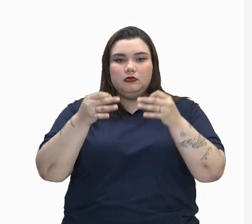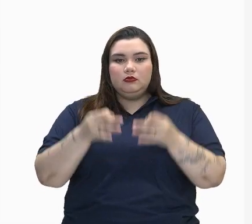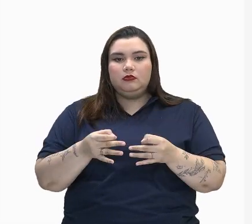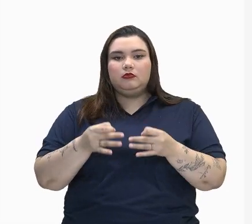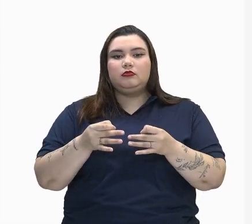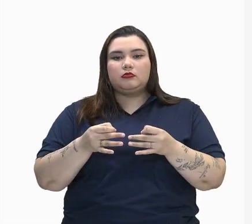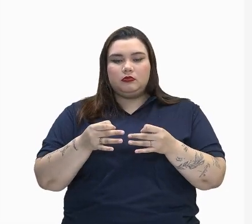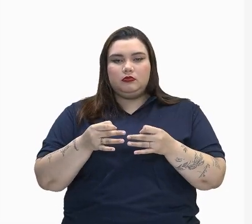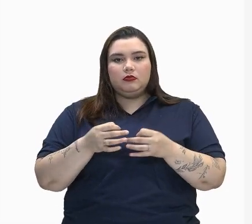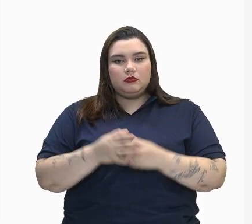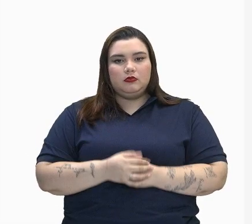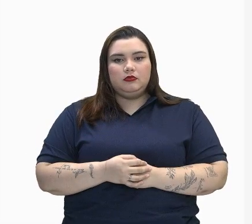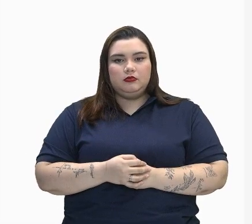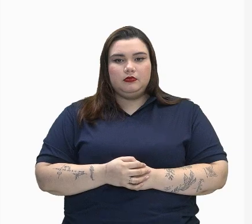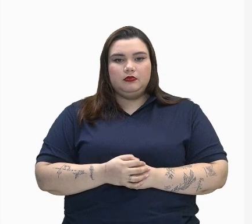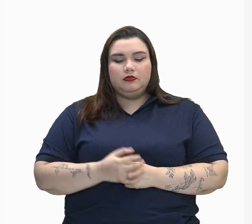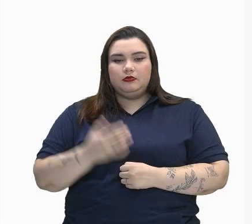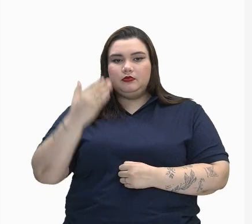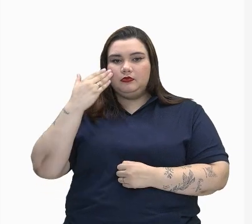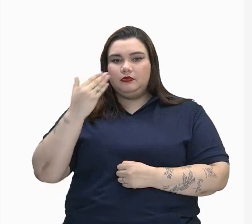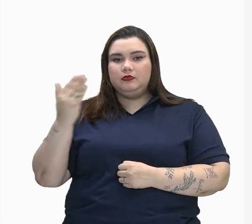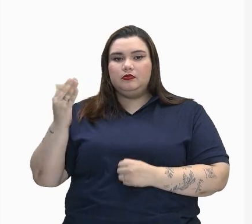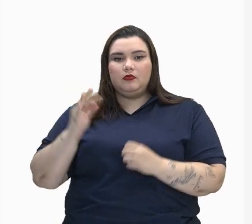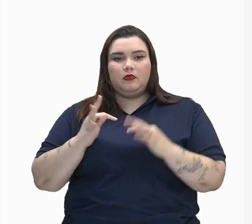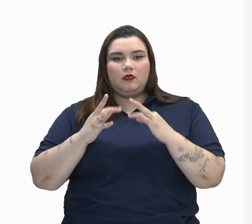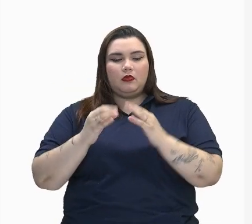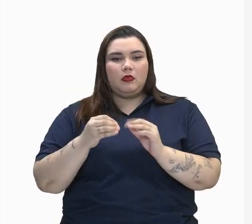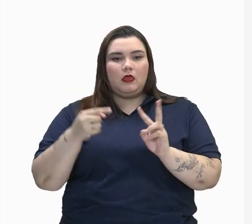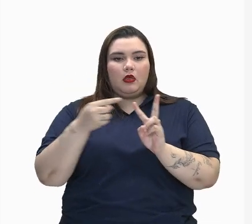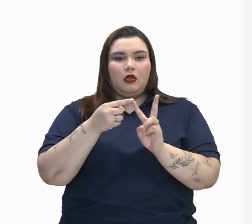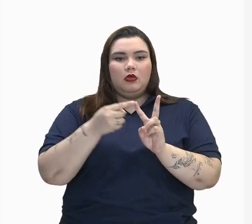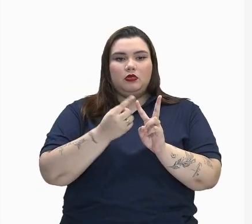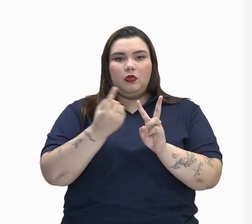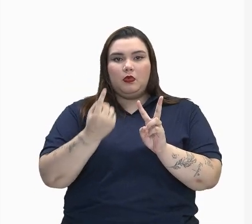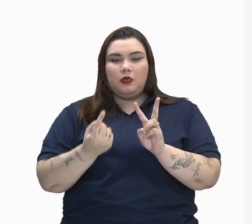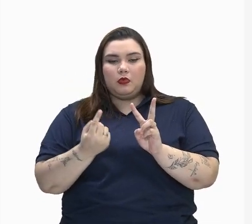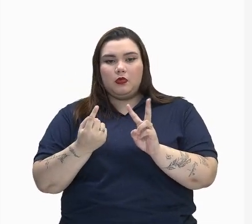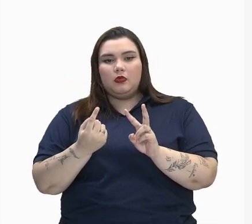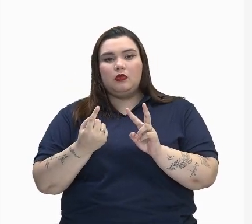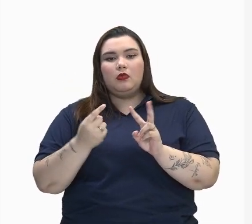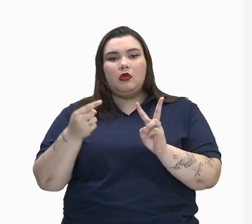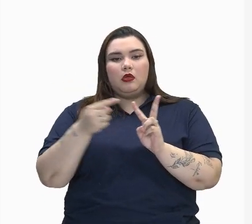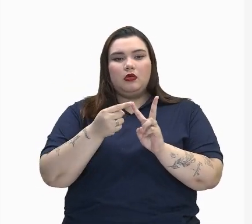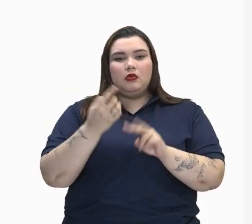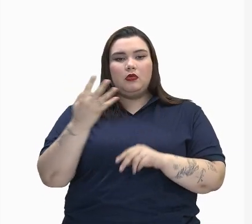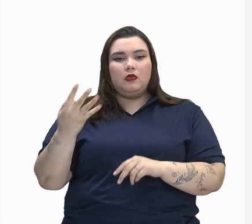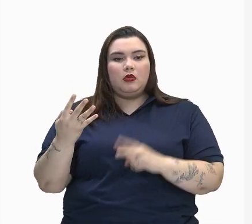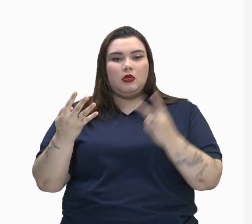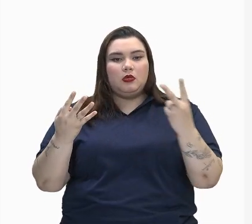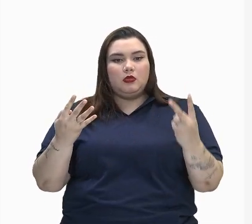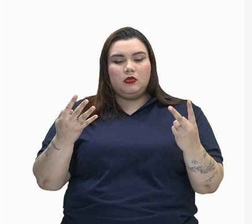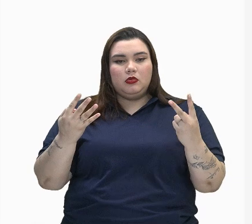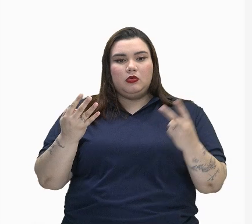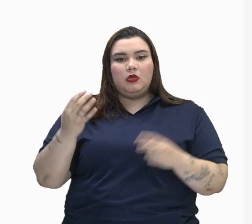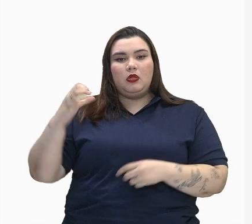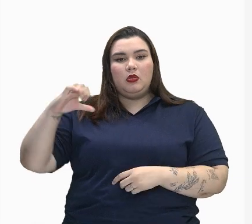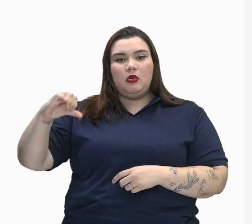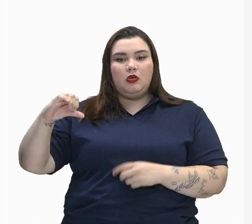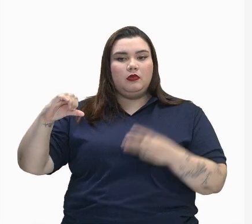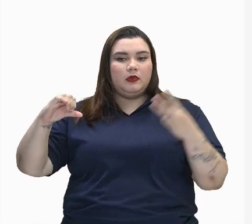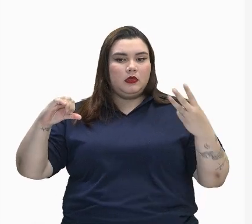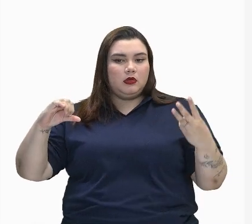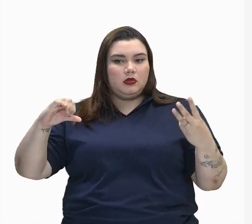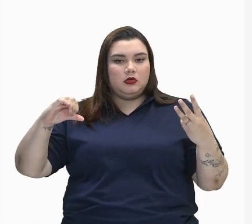quadrados perfeitos. Então, nós temos todos eles. Raiz de 1, que é 1. Raiz de 4, que é 2. Raiz de 9, que é